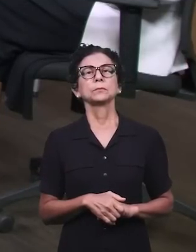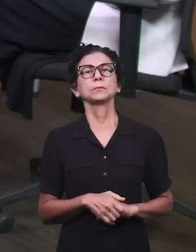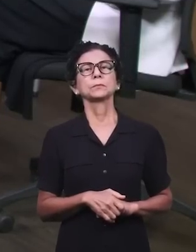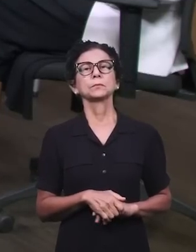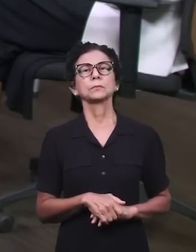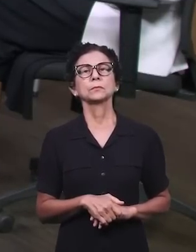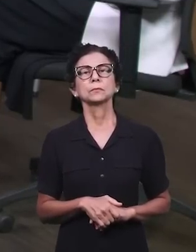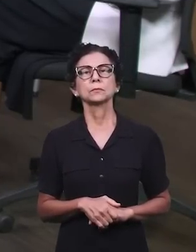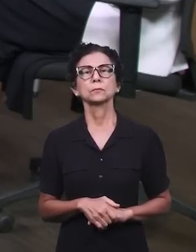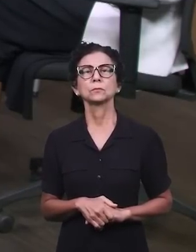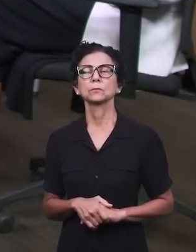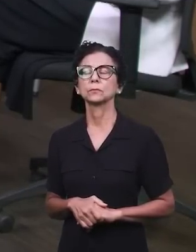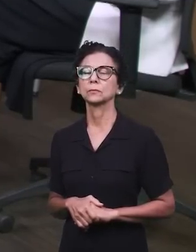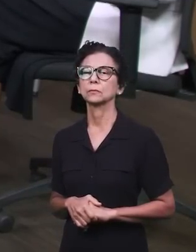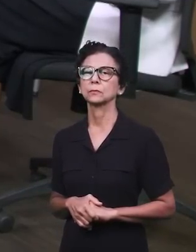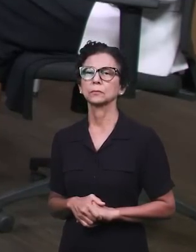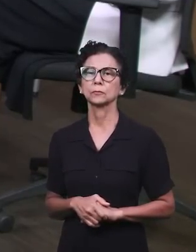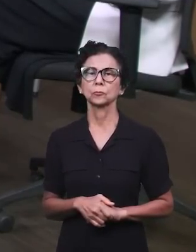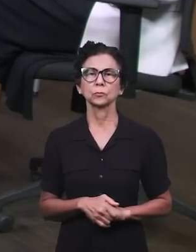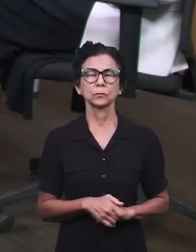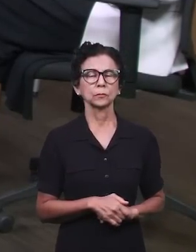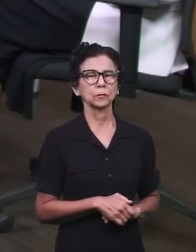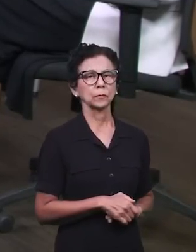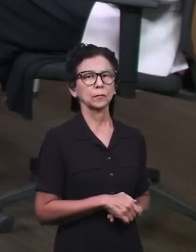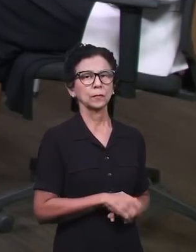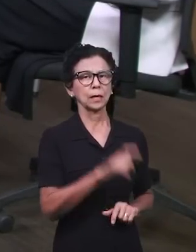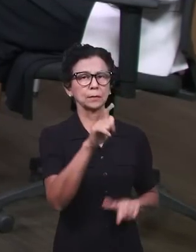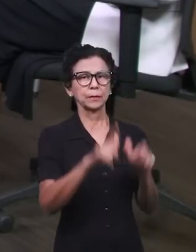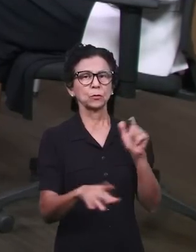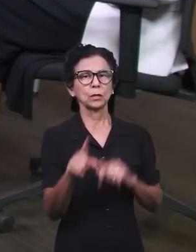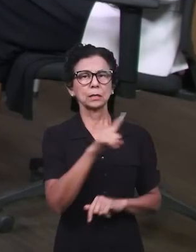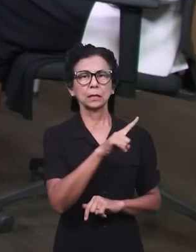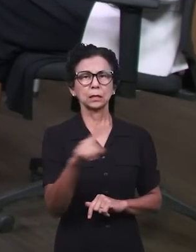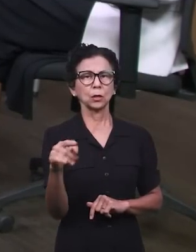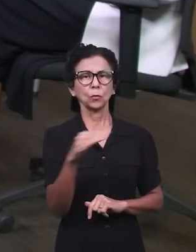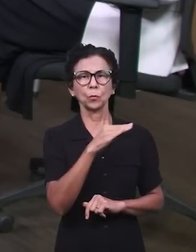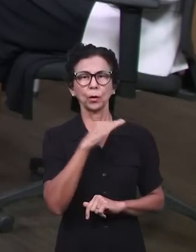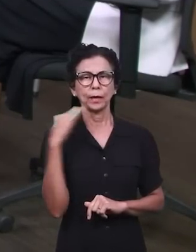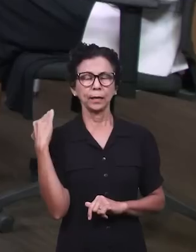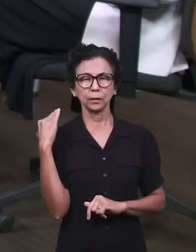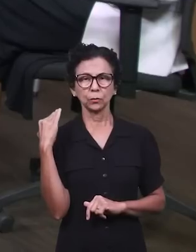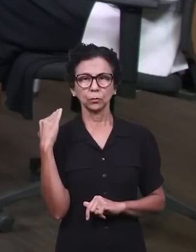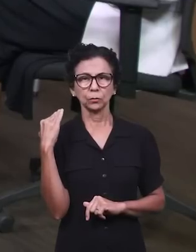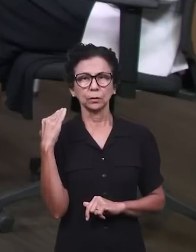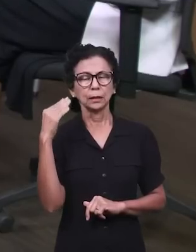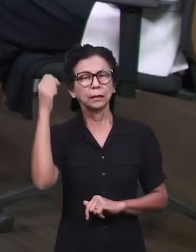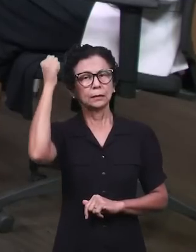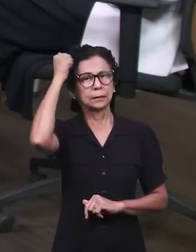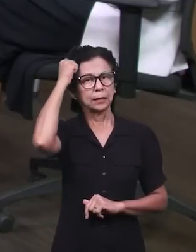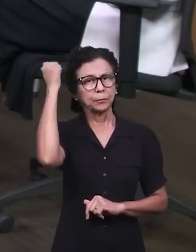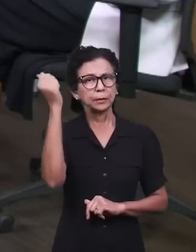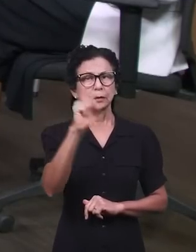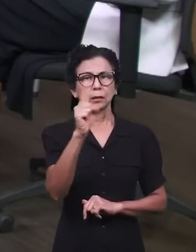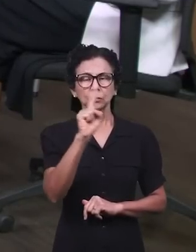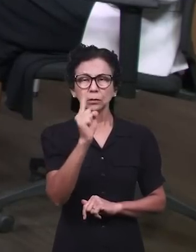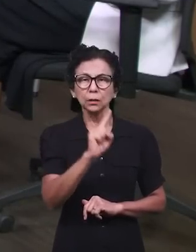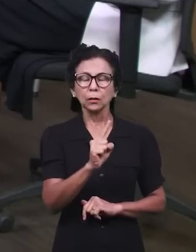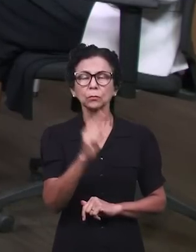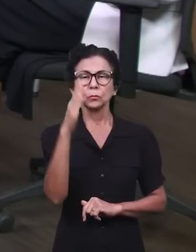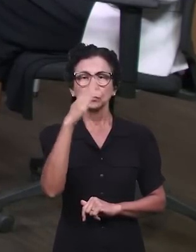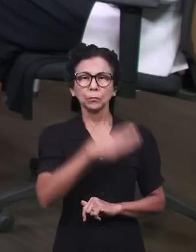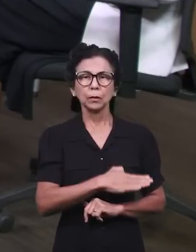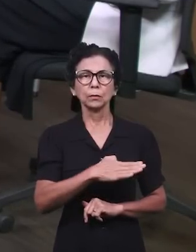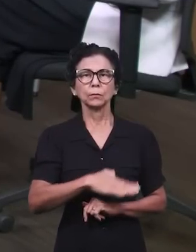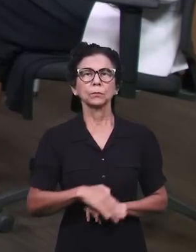e diz que os homens que não foram mortos por essas pragas não se arrependeram das suas obras das suas mãos, para não adorarem